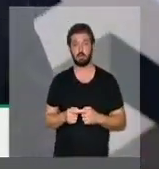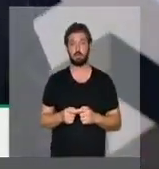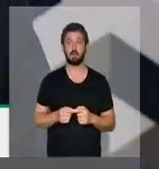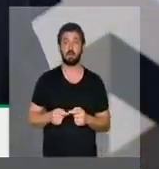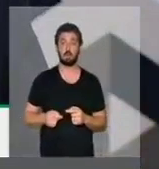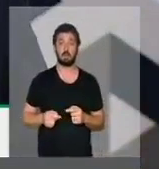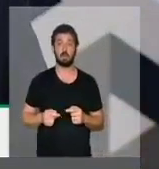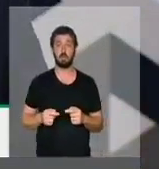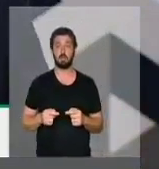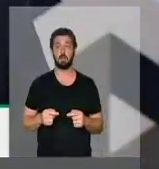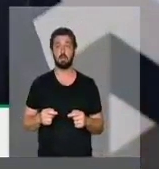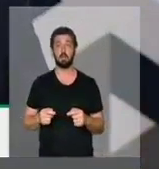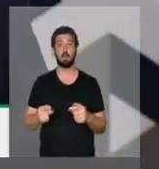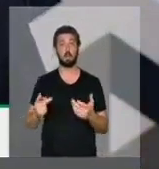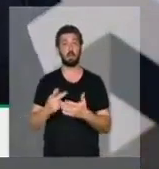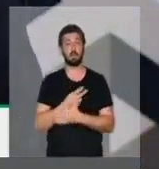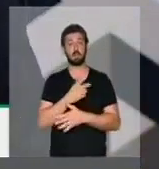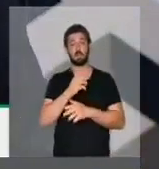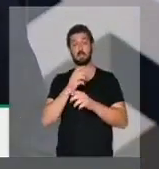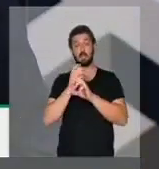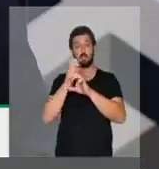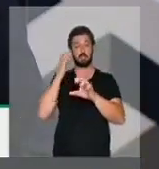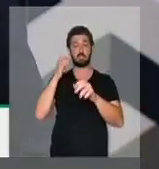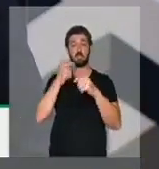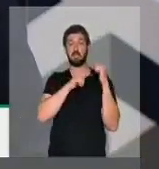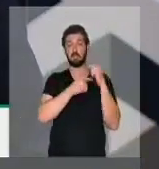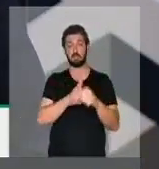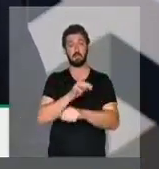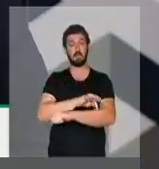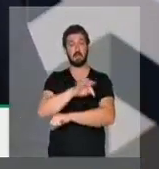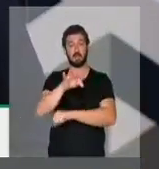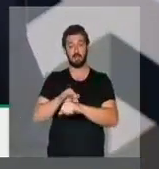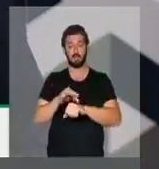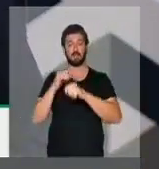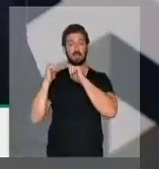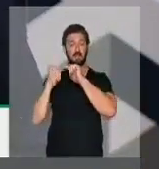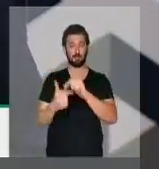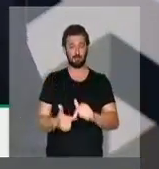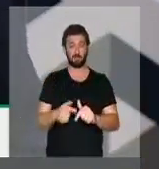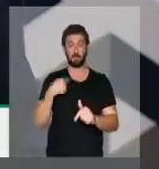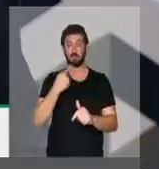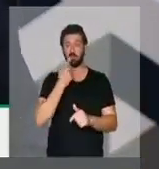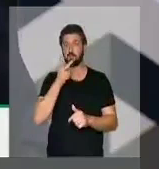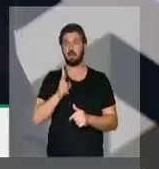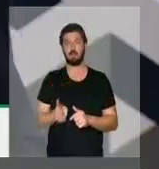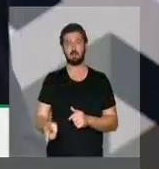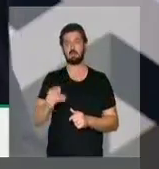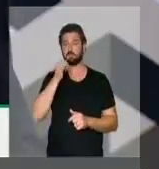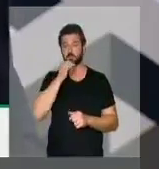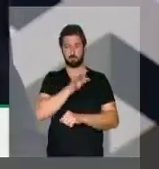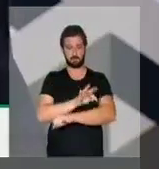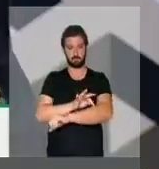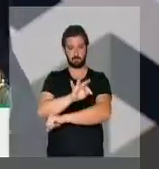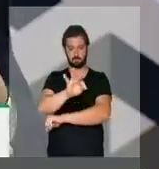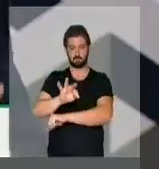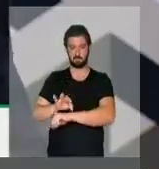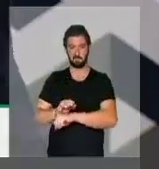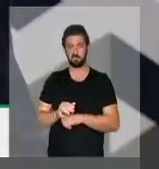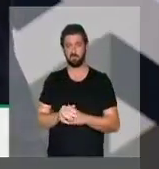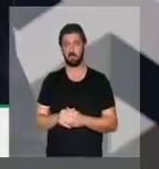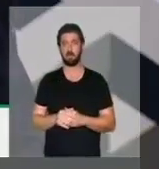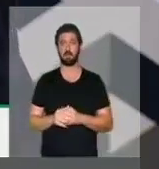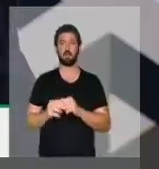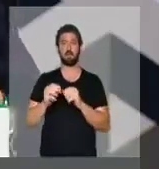também acontece na tradicional engenharia e na tradicional arquitetura. Nós sempre falamos de uma